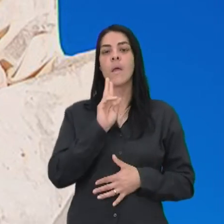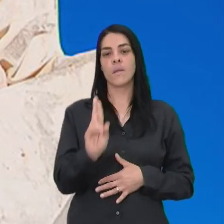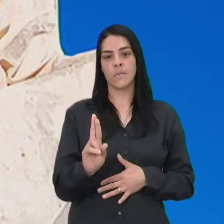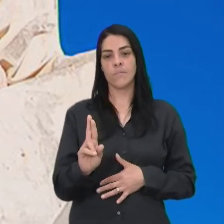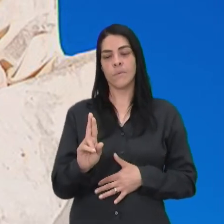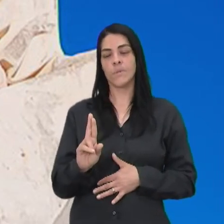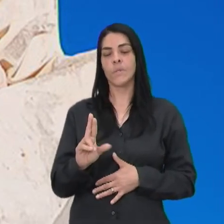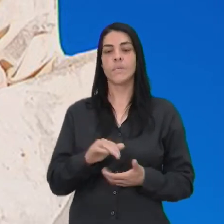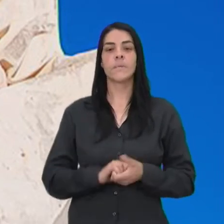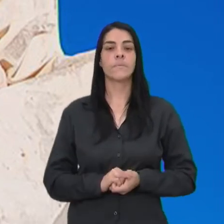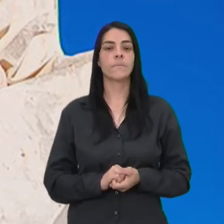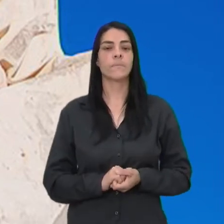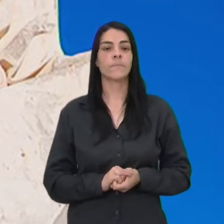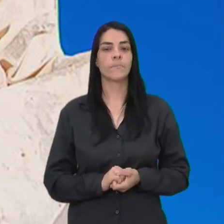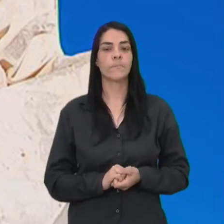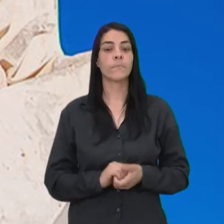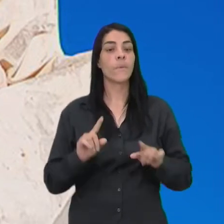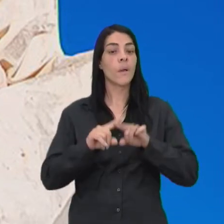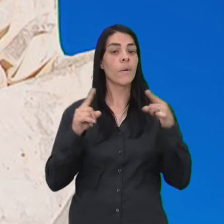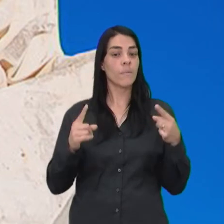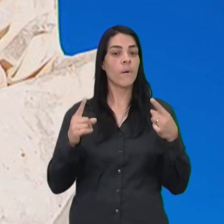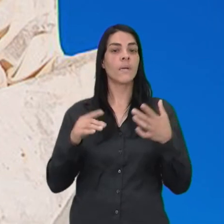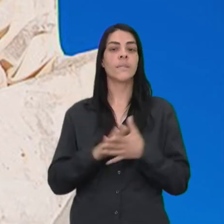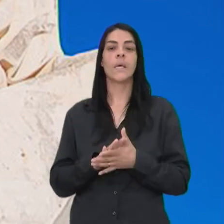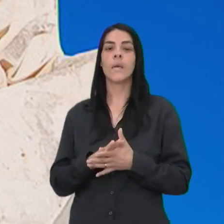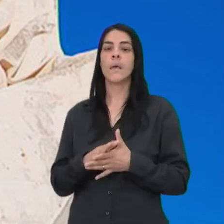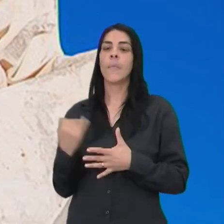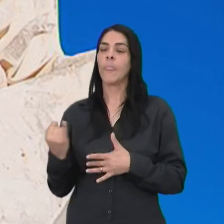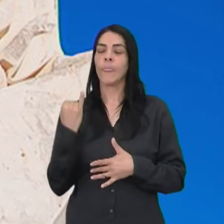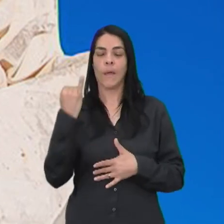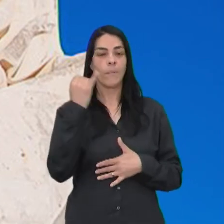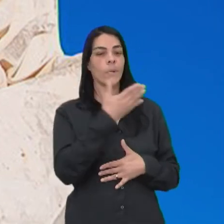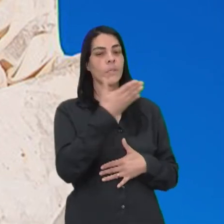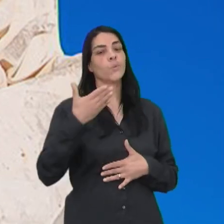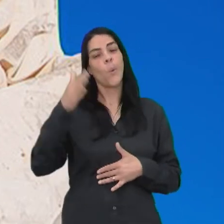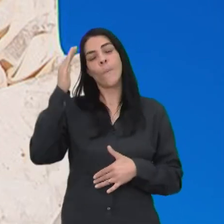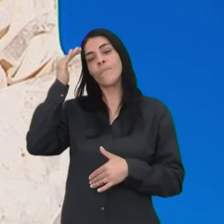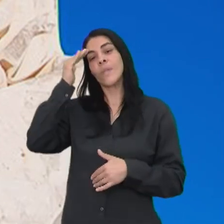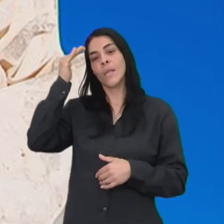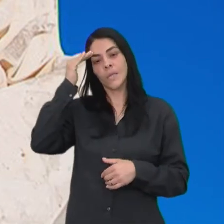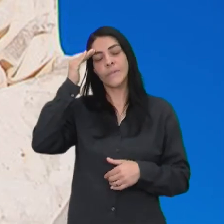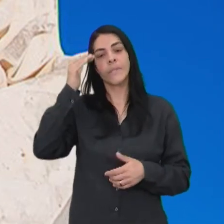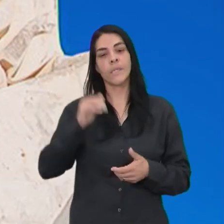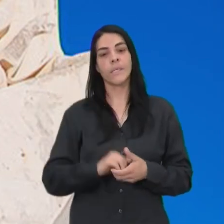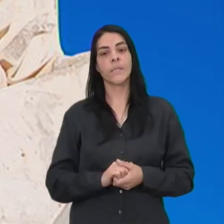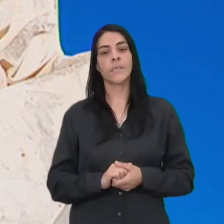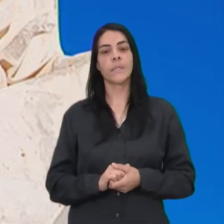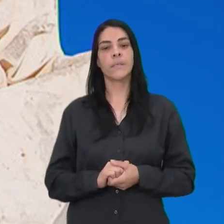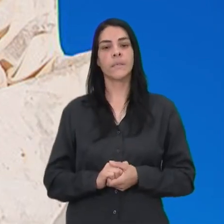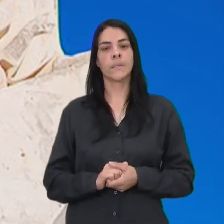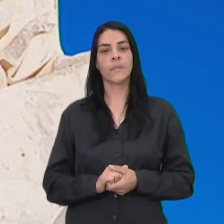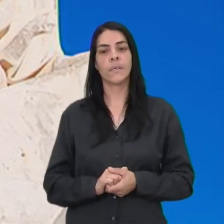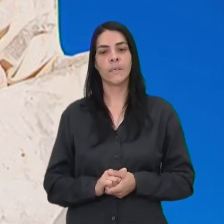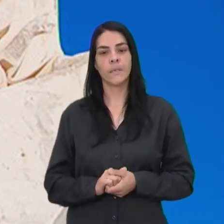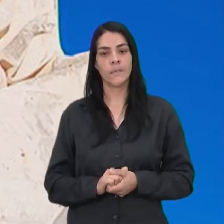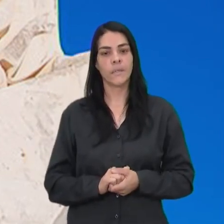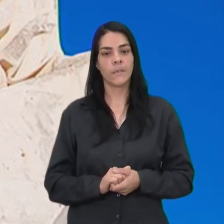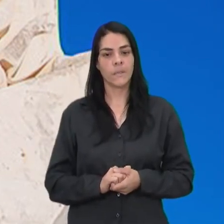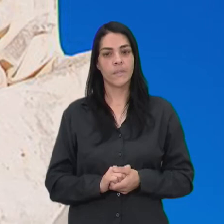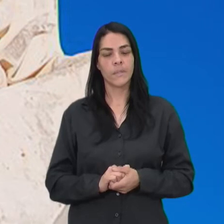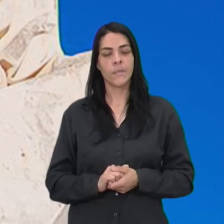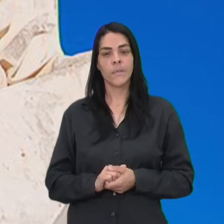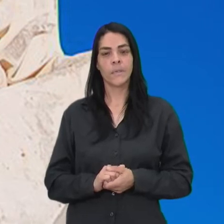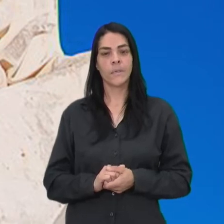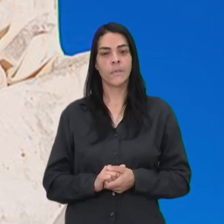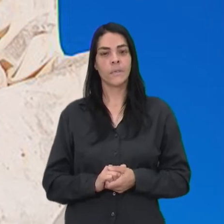mais rápidas, mas, assim, é importante que a gente entenda que são aí noções,